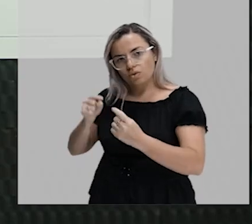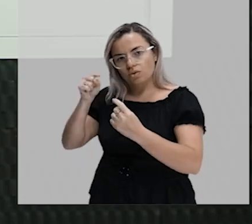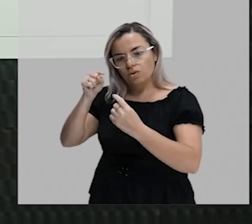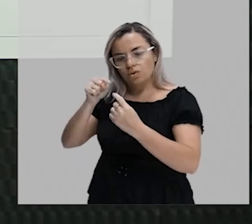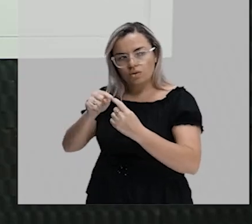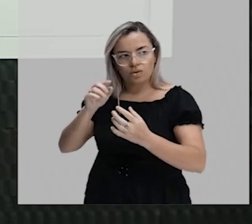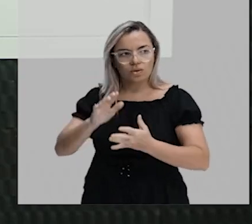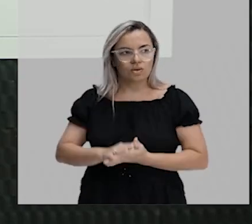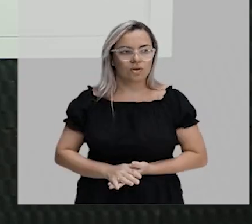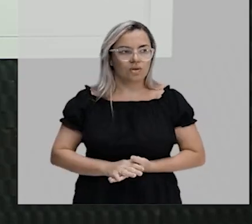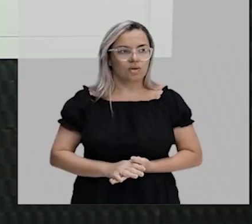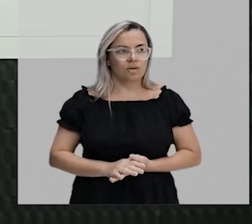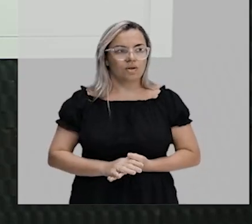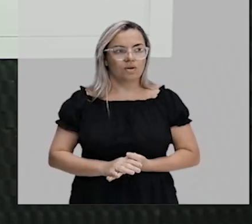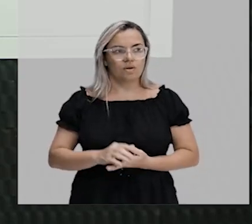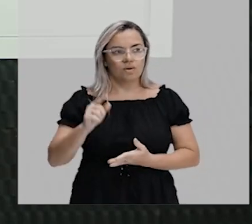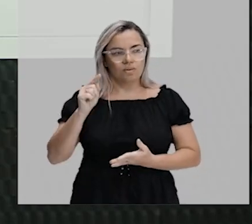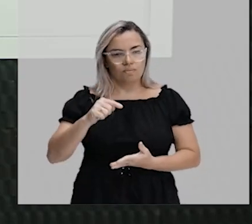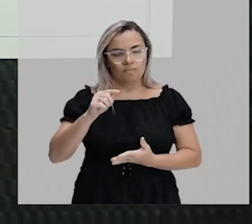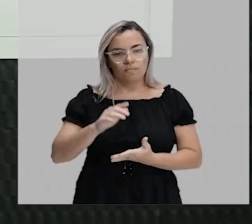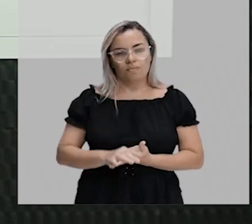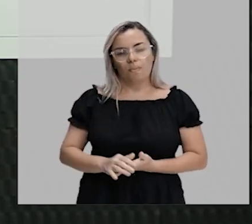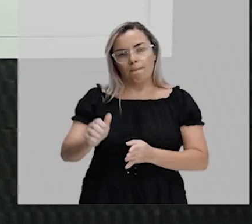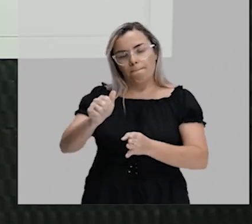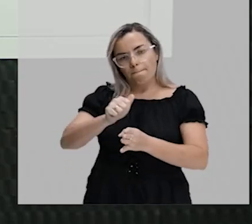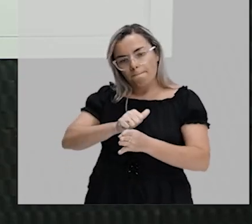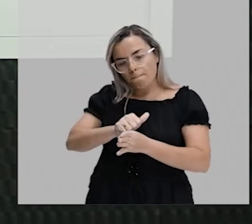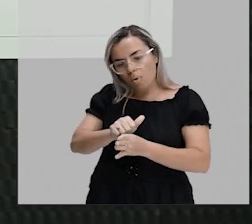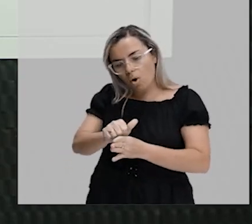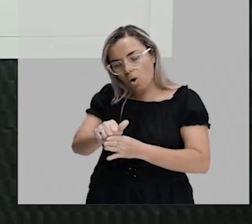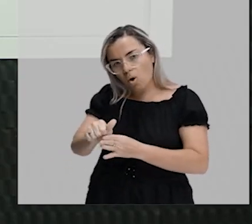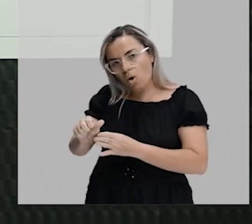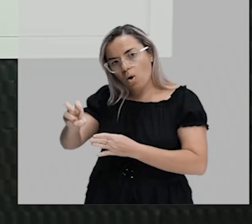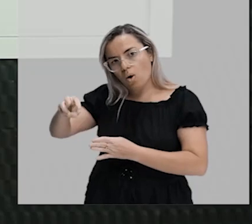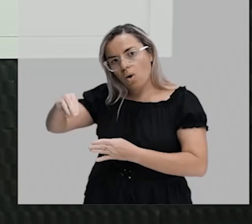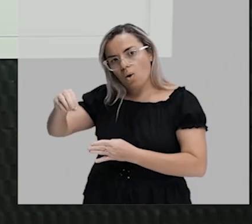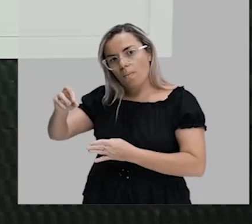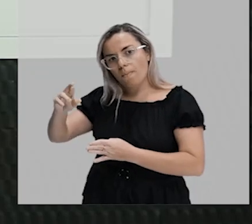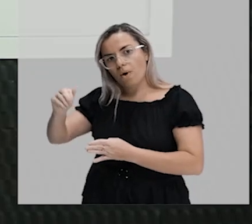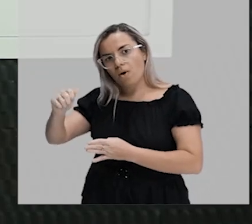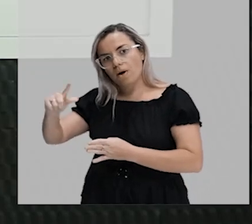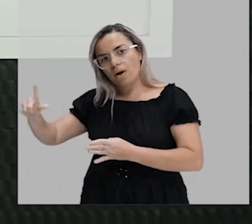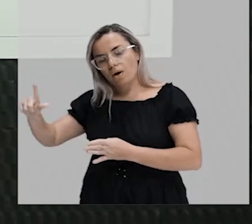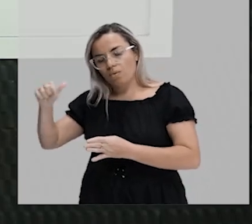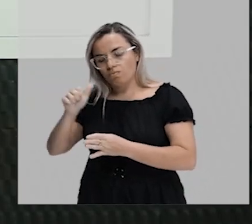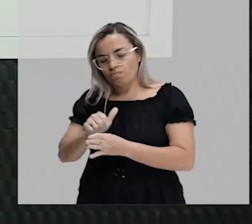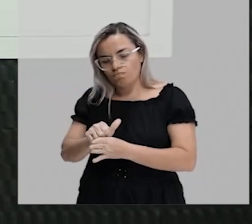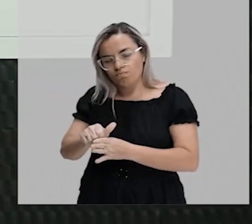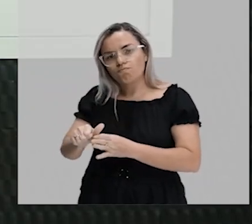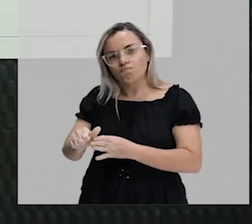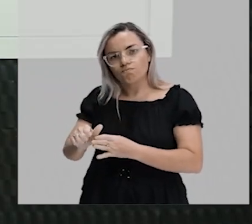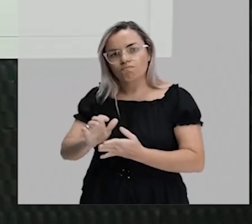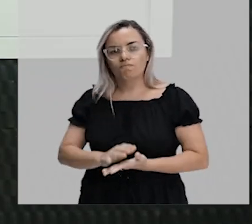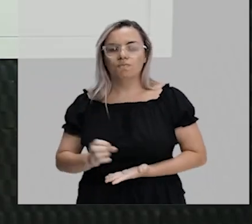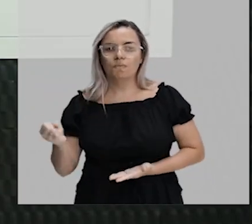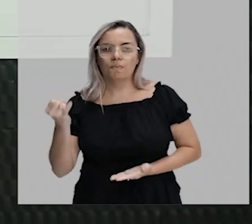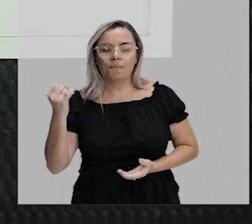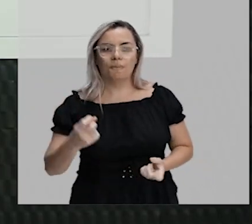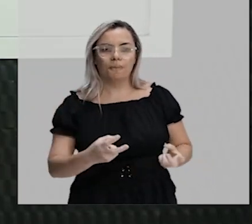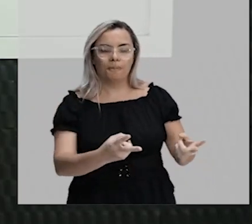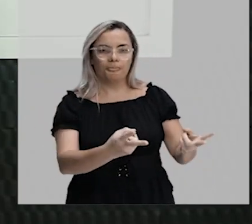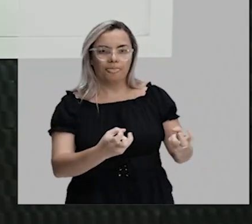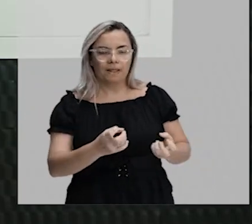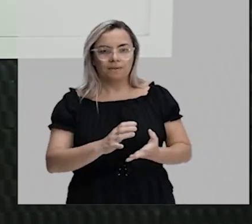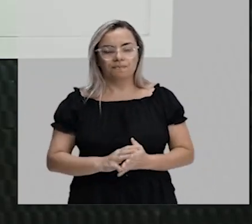a moralidade, a moral. Tá? É importante que você perceba que